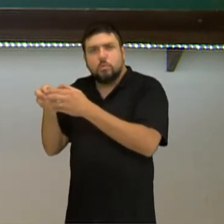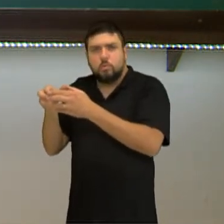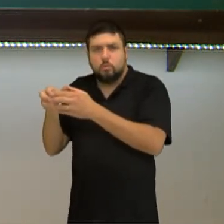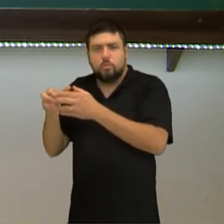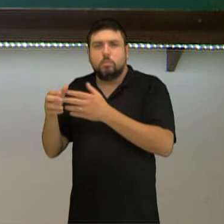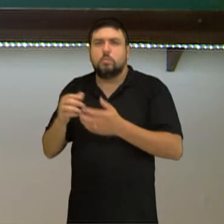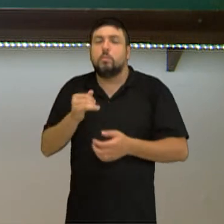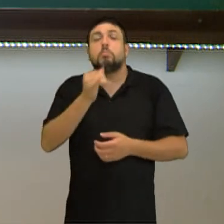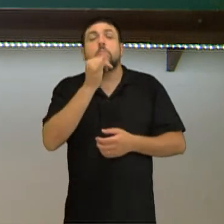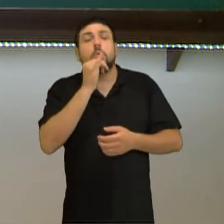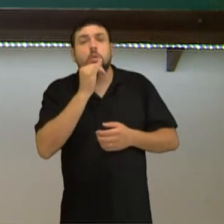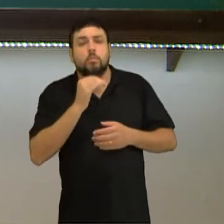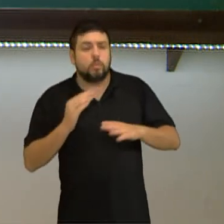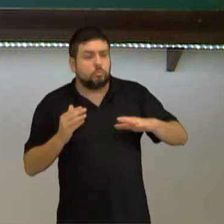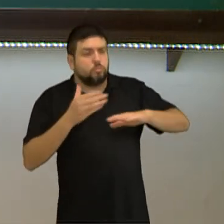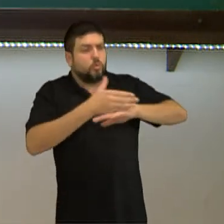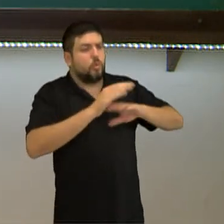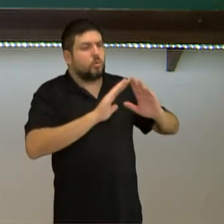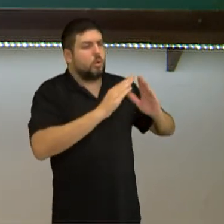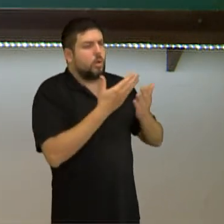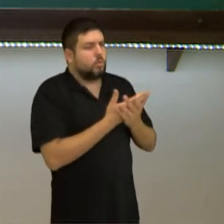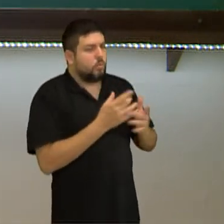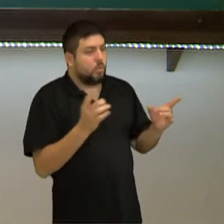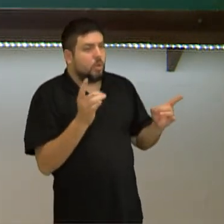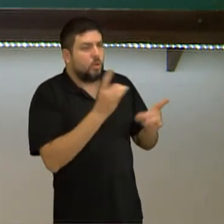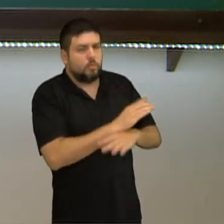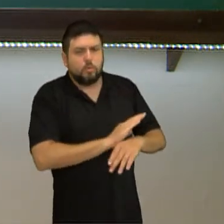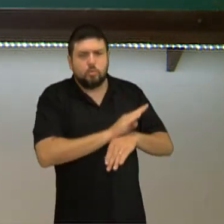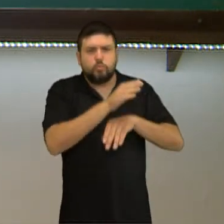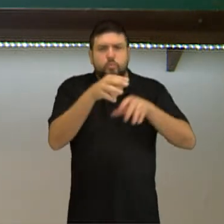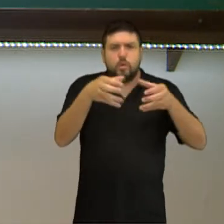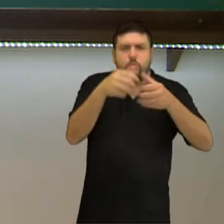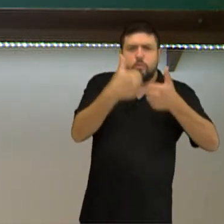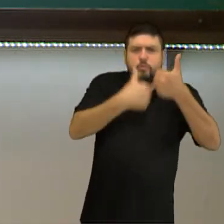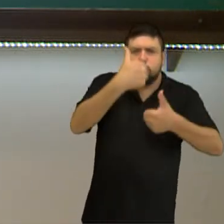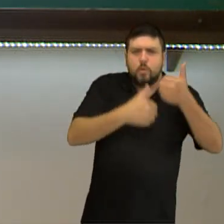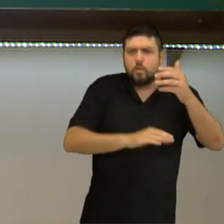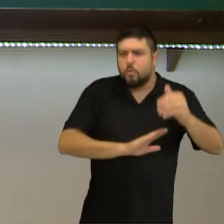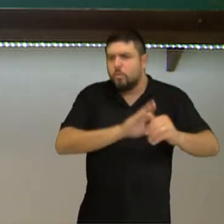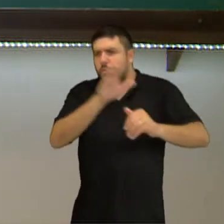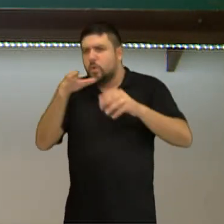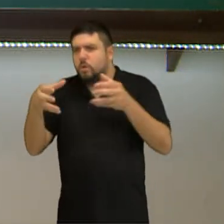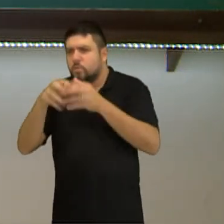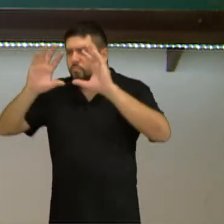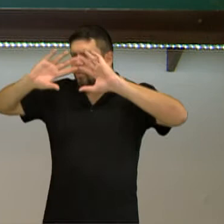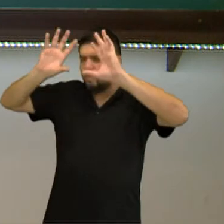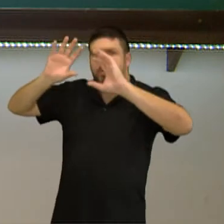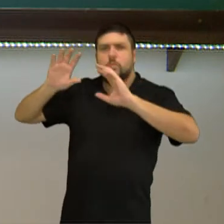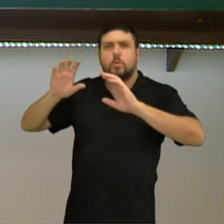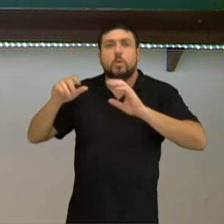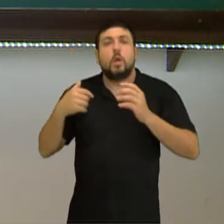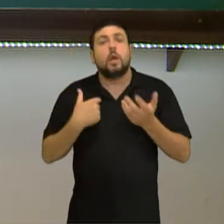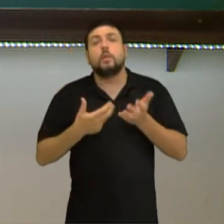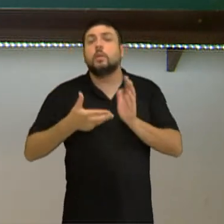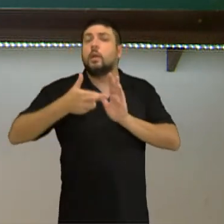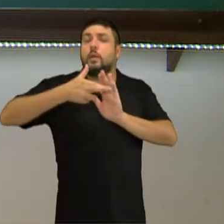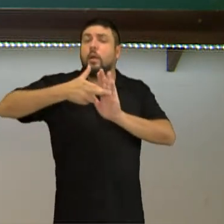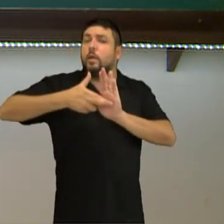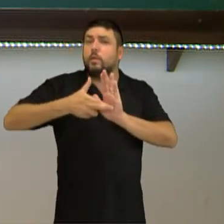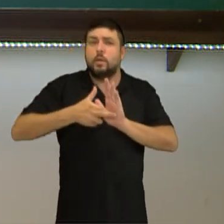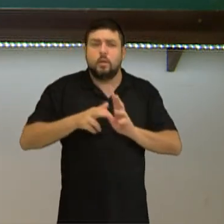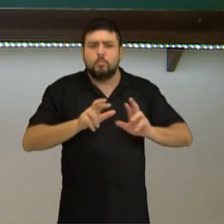na escola, foi com o pessoal do futebol, do vôlei e foi para sua casa. São grupos diferentes, com regras de moral,